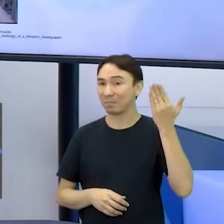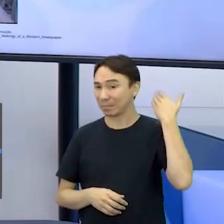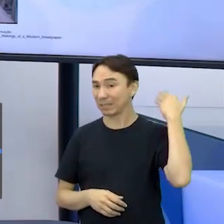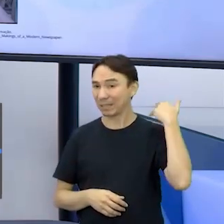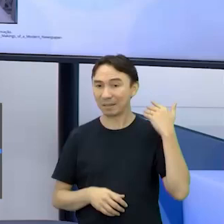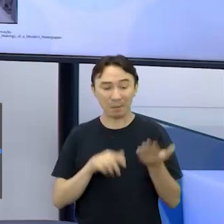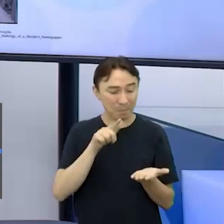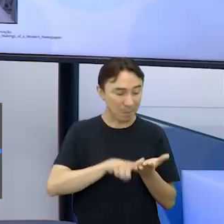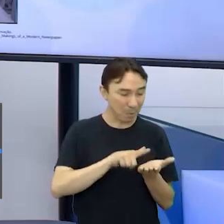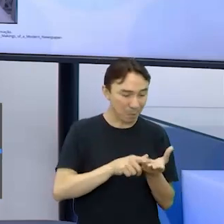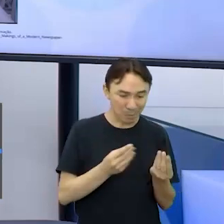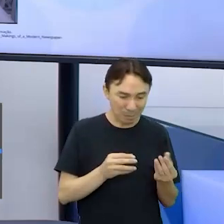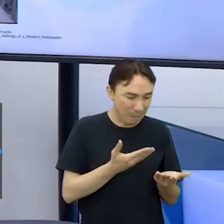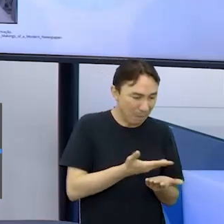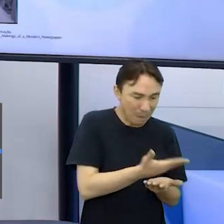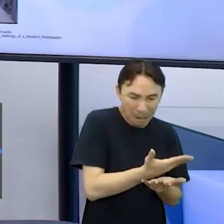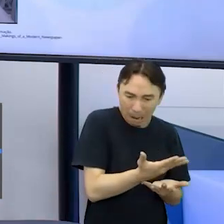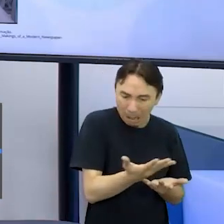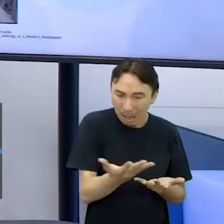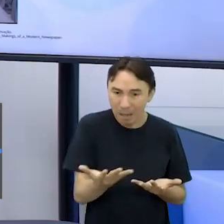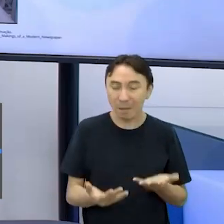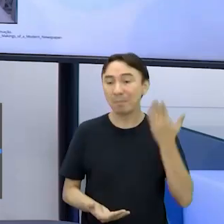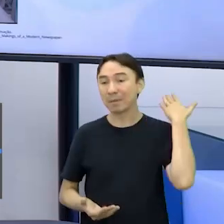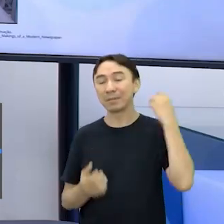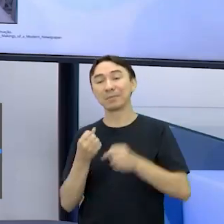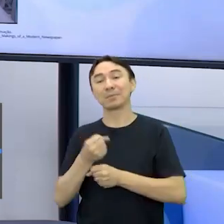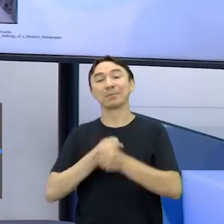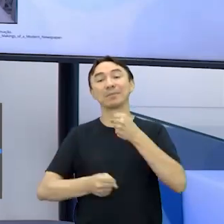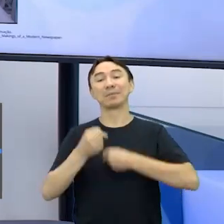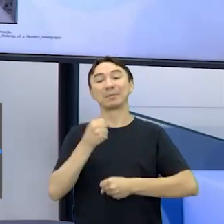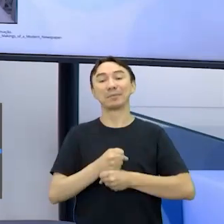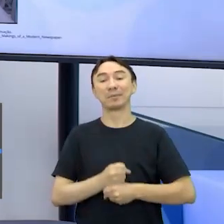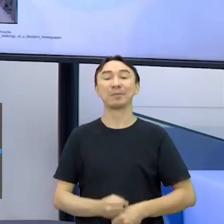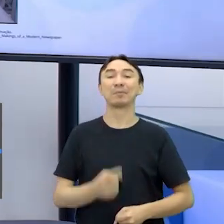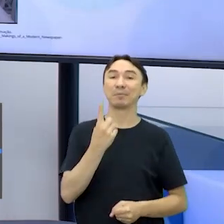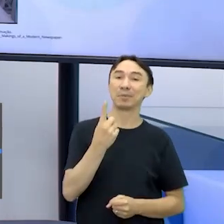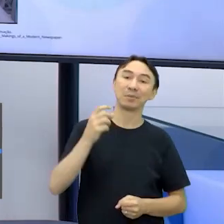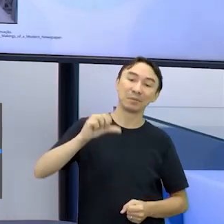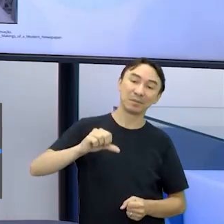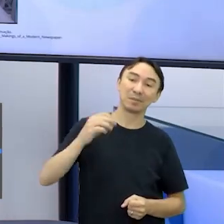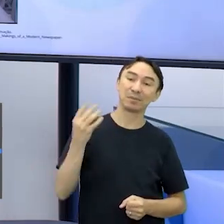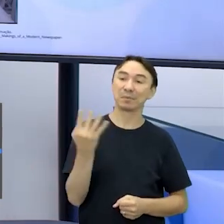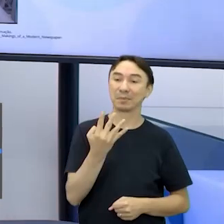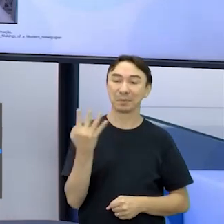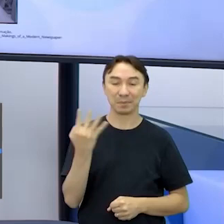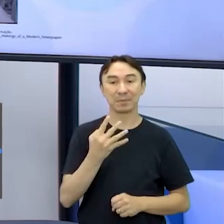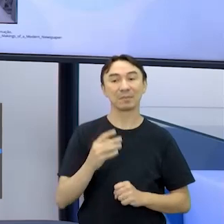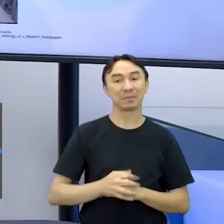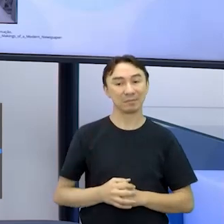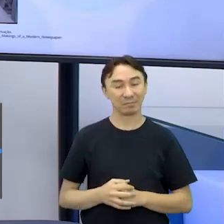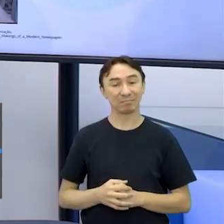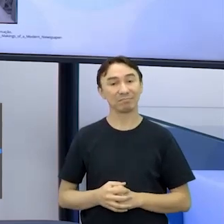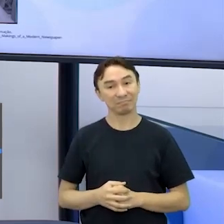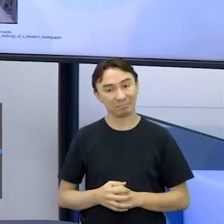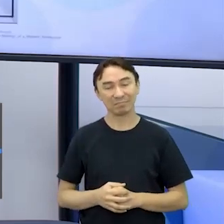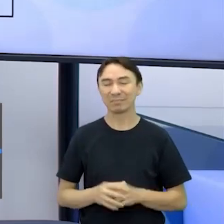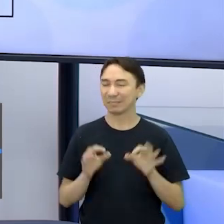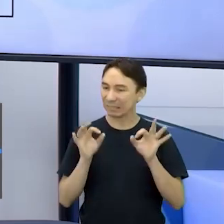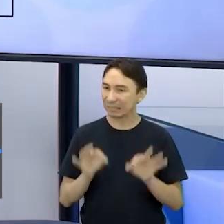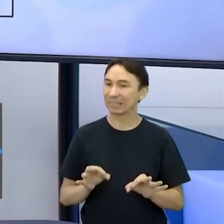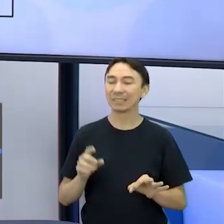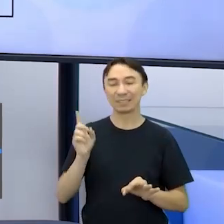de 1944, né? Provavelmente estavam trabalhando em manchetes relativas ao fim da Segunda